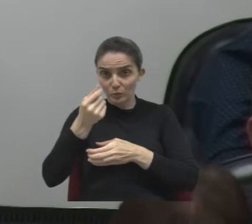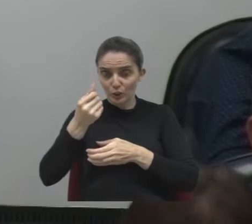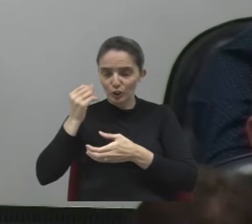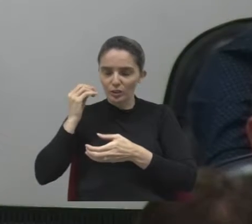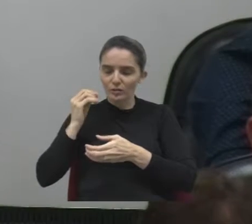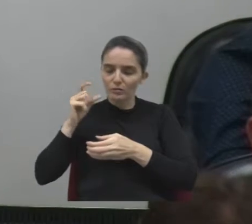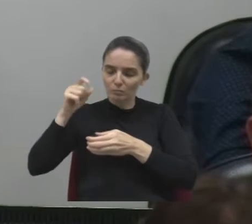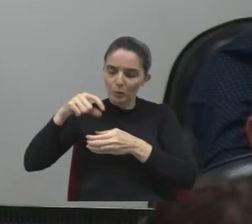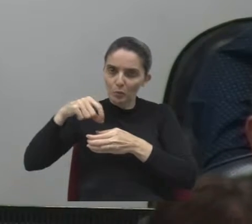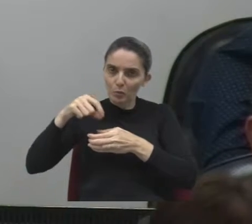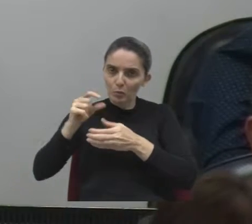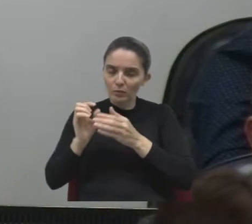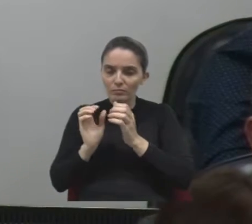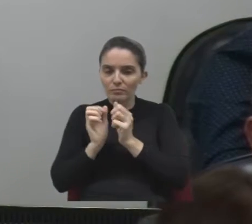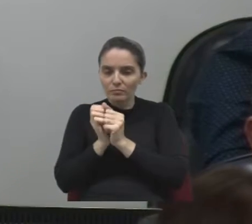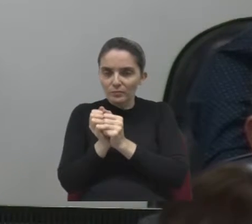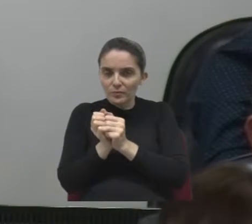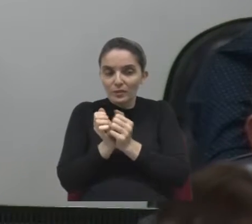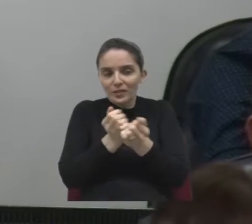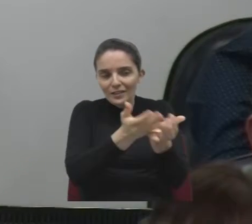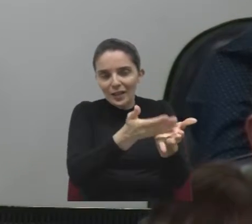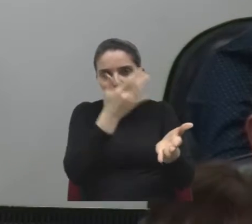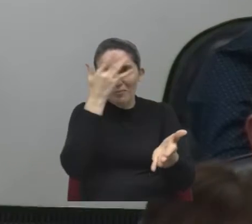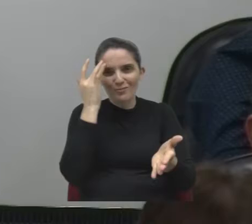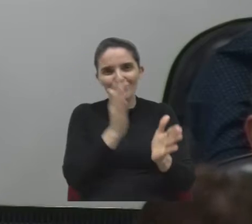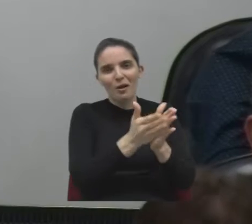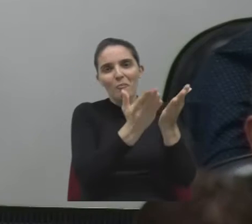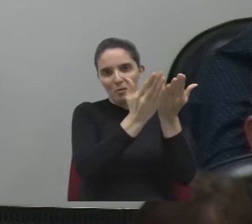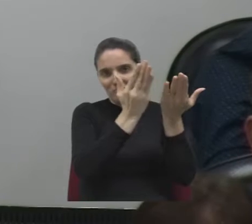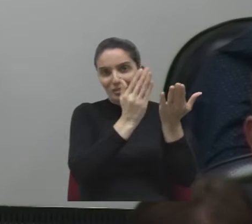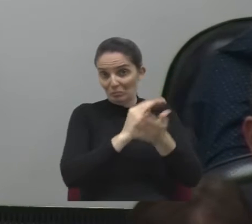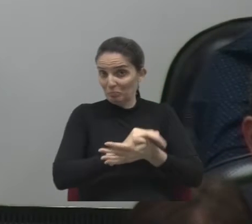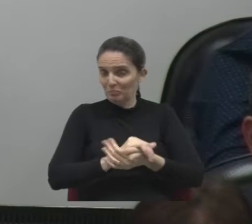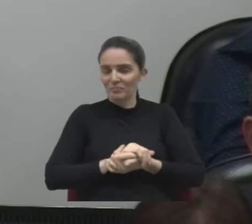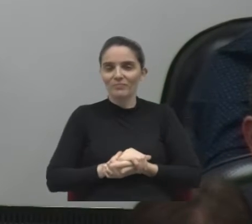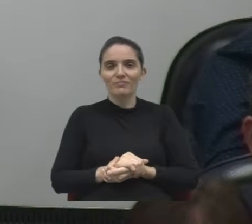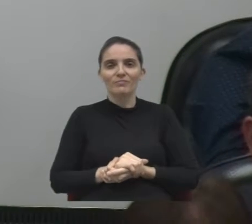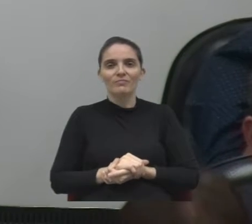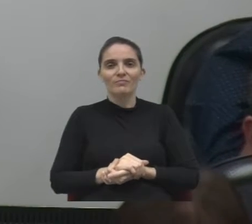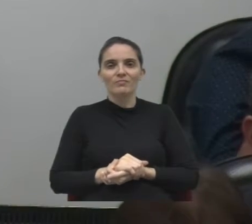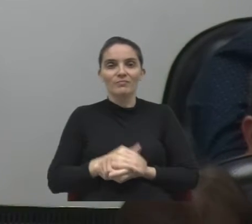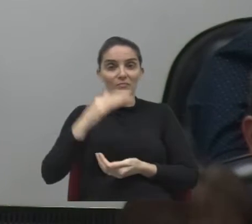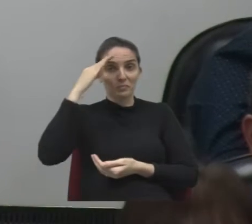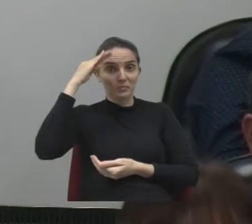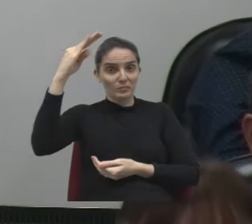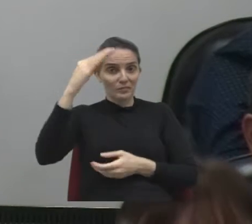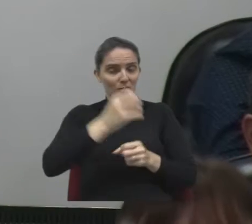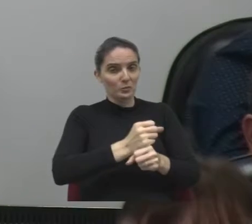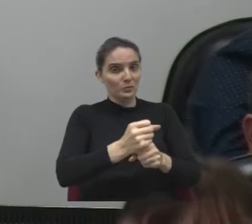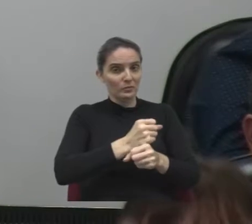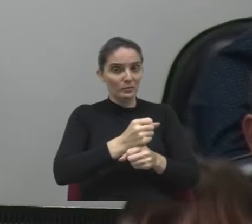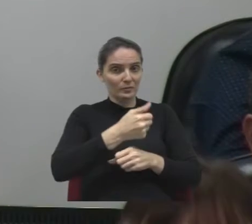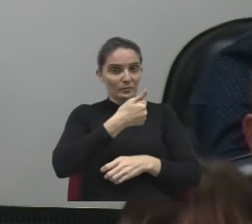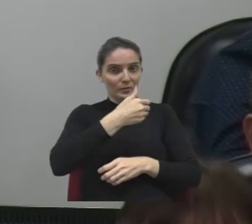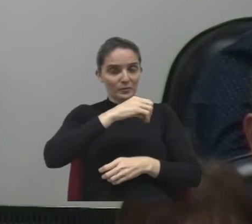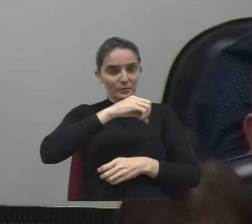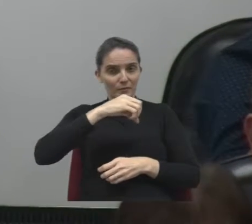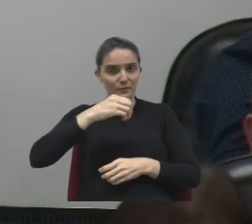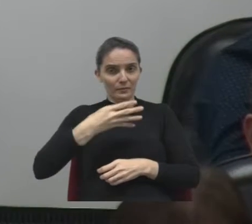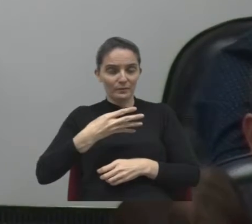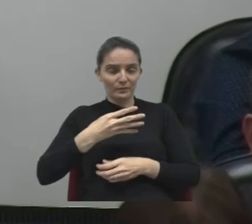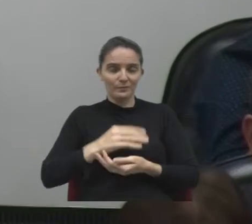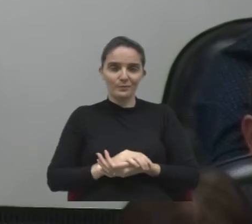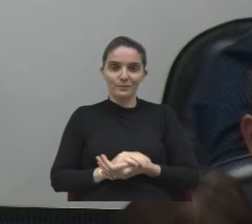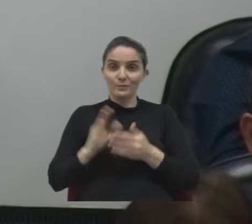pessoas que estão necessitadas. Foi os atiradores de 94. E hoje, né, todos